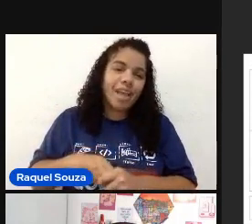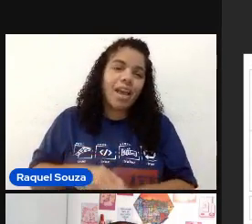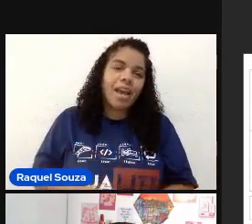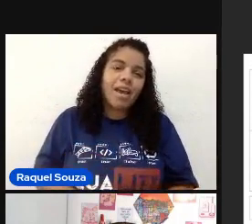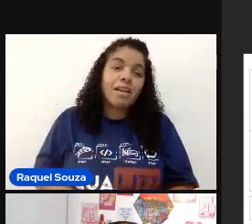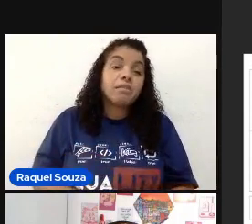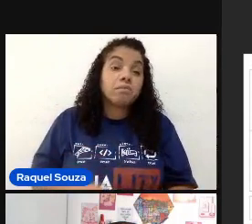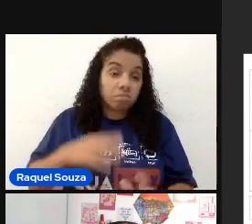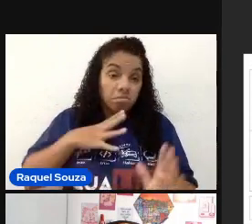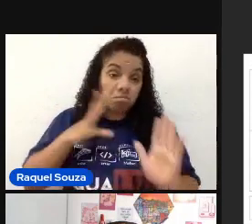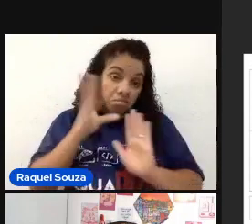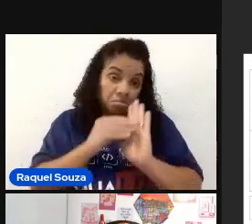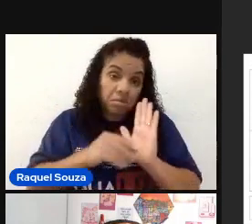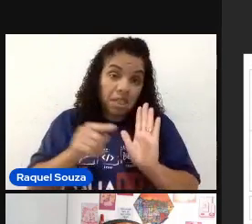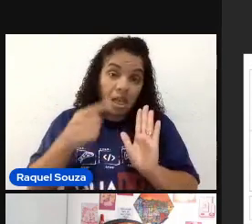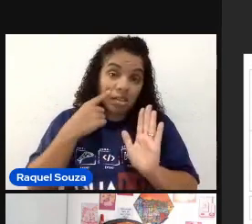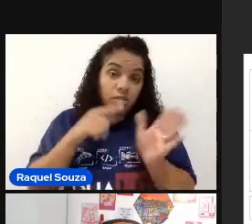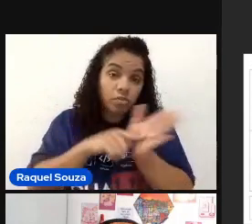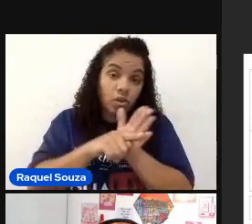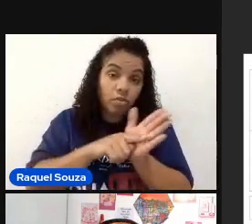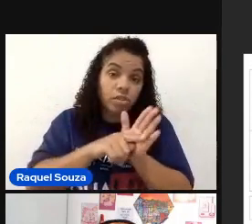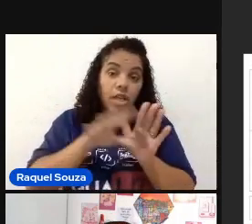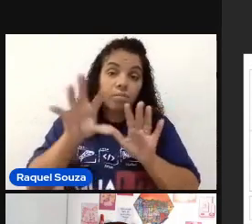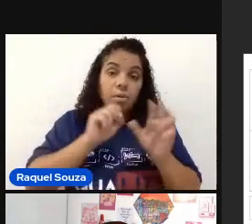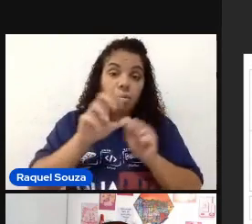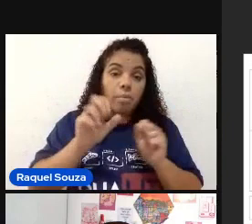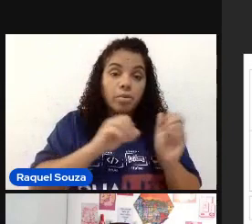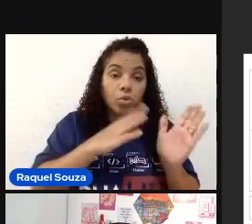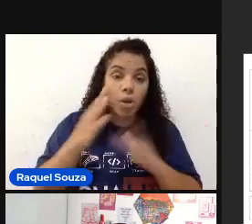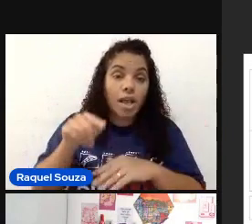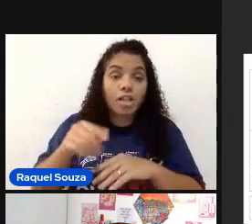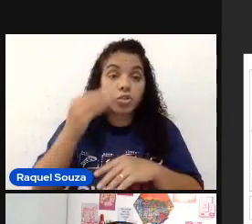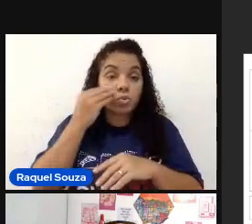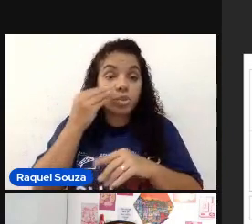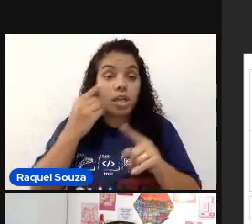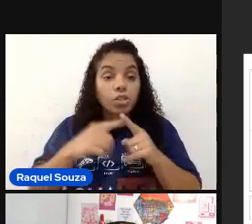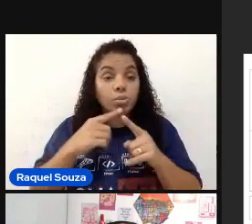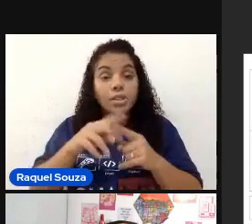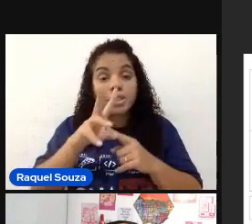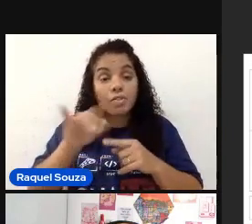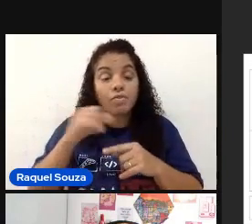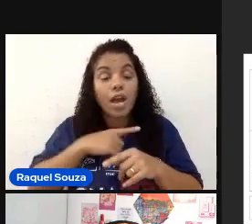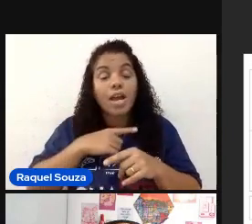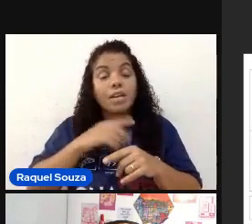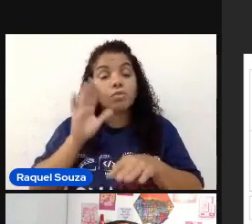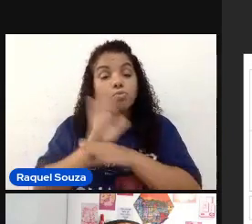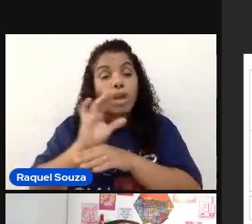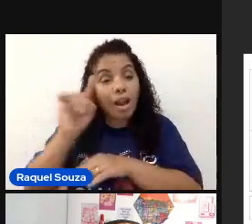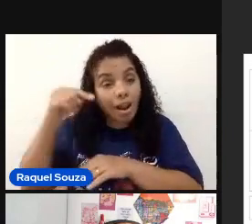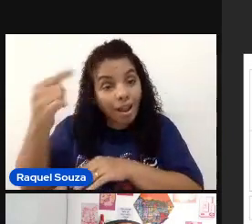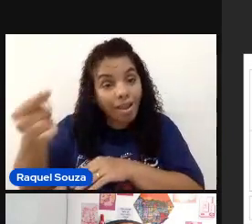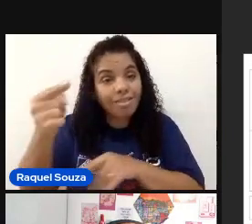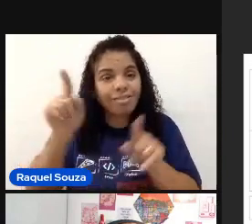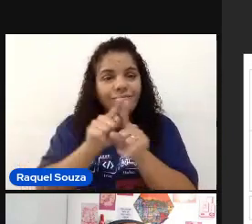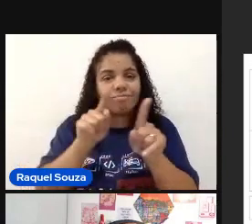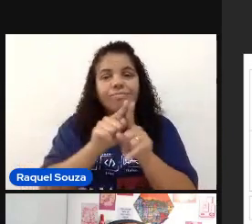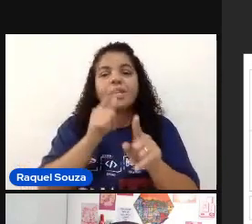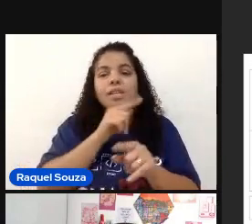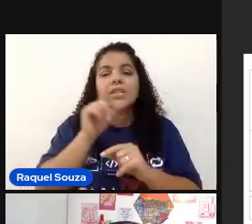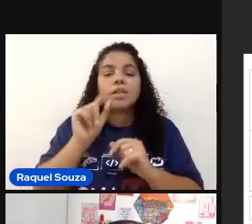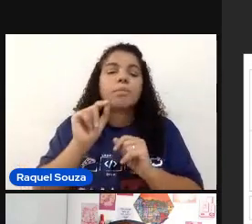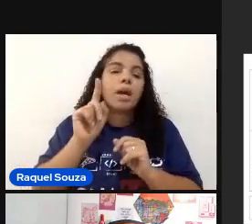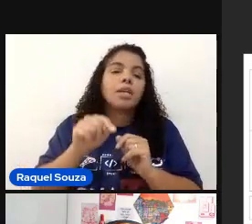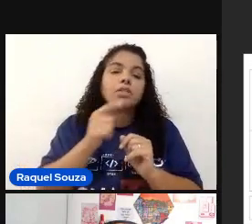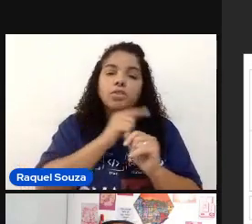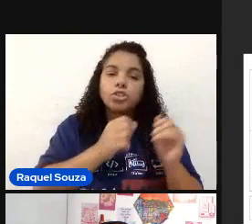os dados que foram levantados e coletados durante esse teste, porque isso vai servir lá na frente para a gente poder